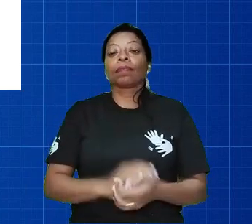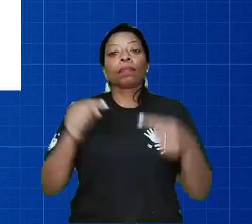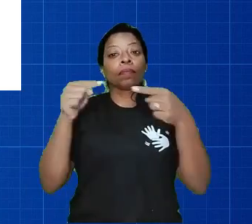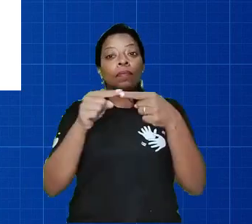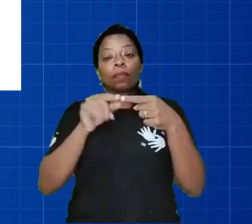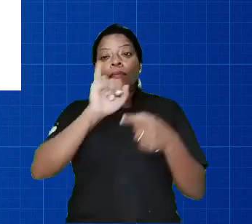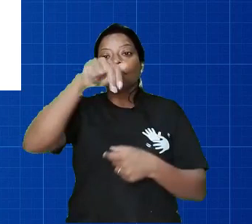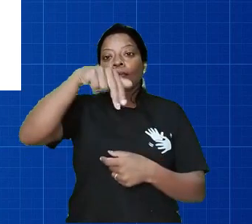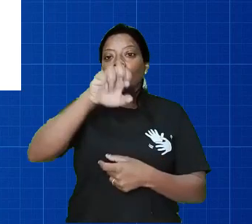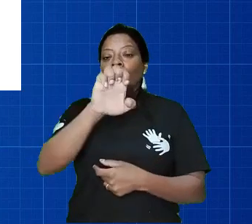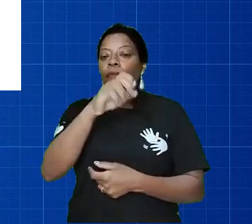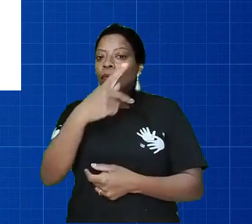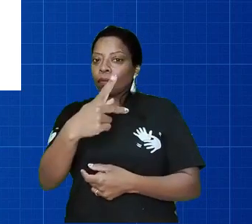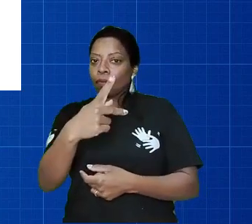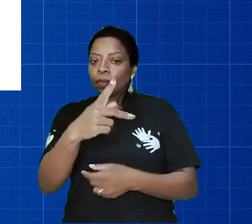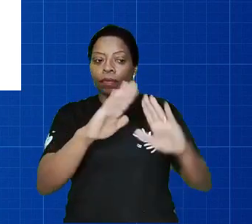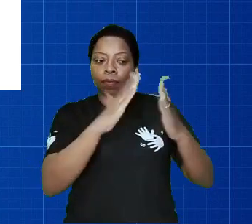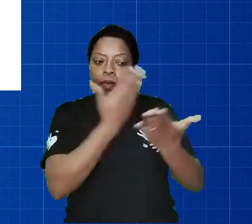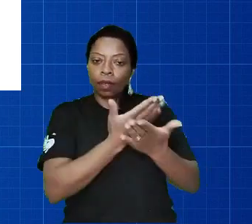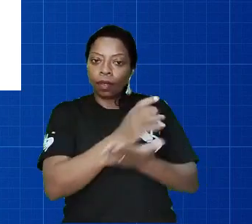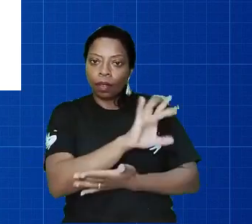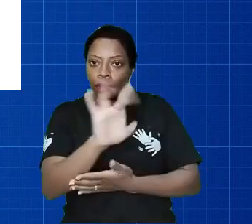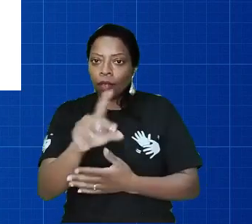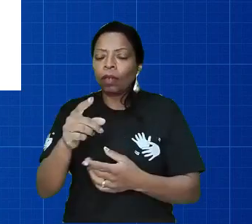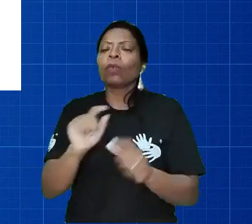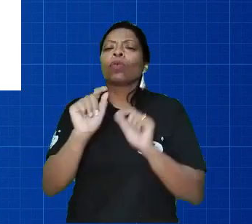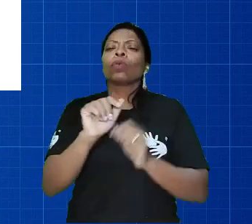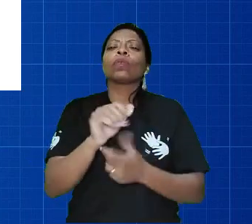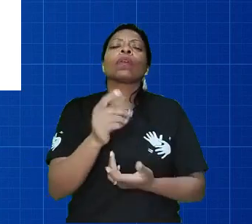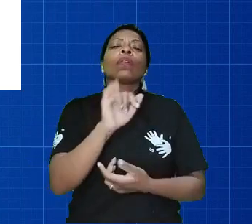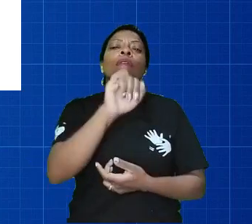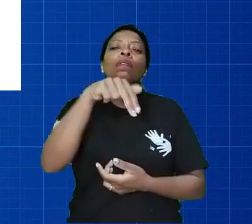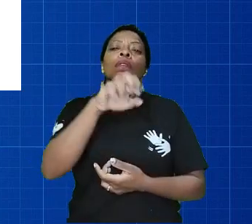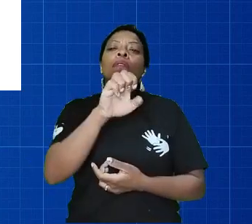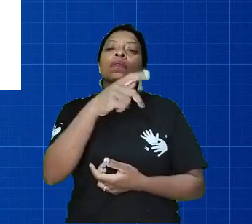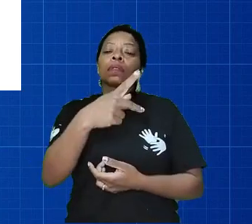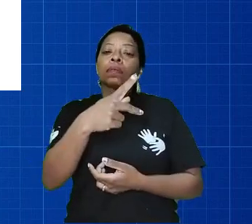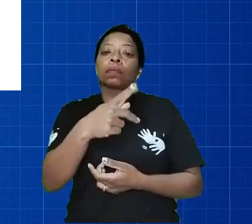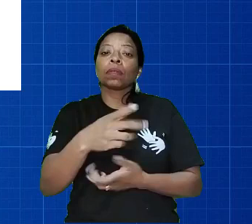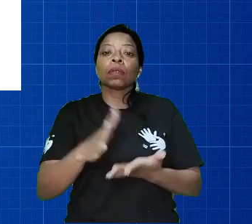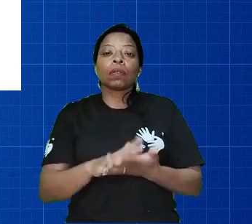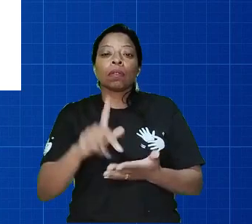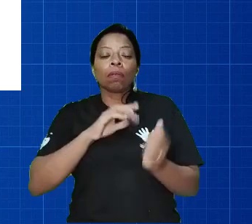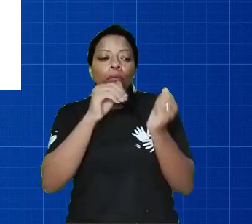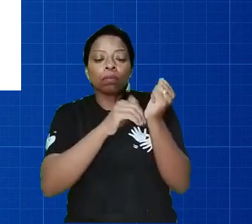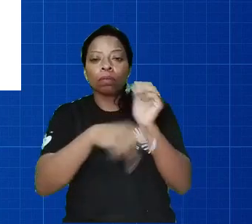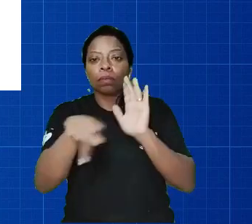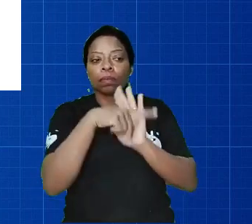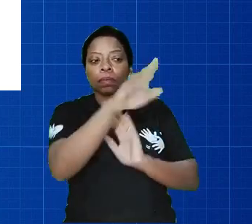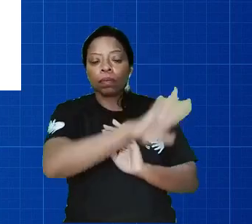unidade, que é o código de identificação de cada escola, de cada CMEI, lá com o